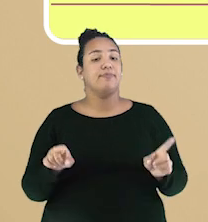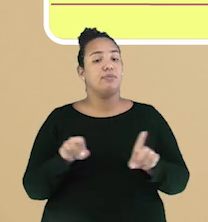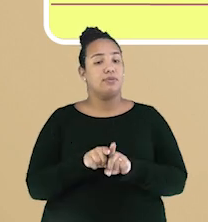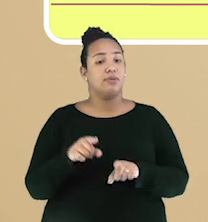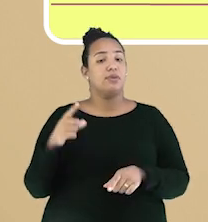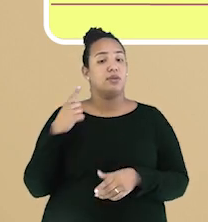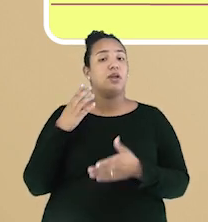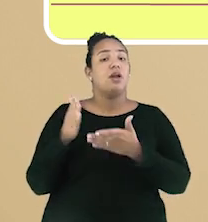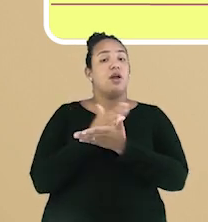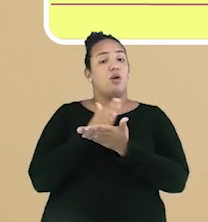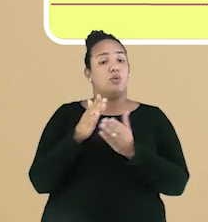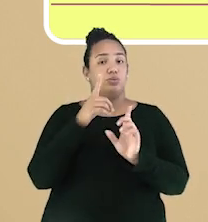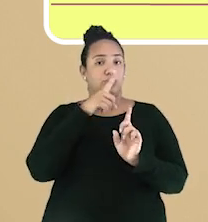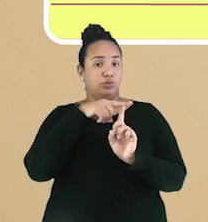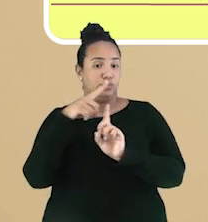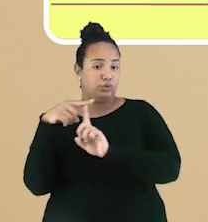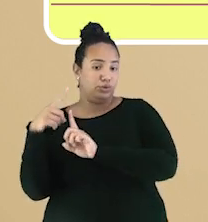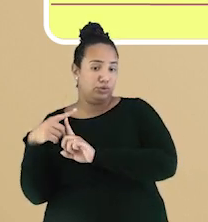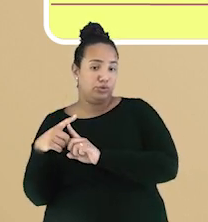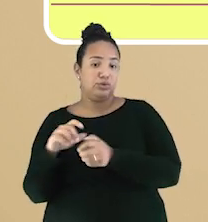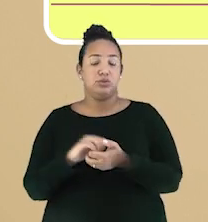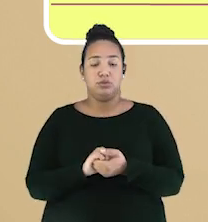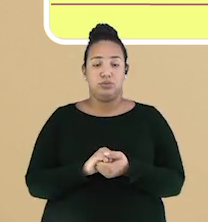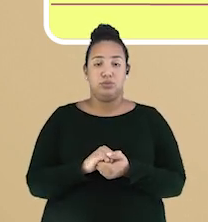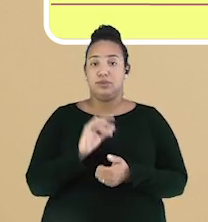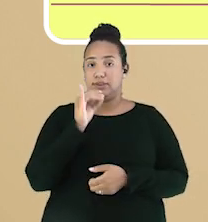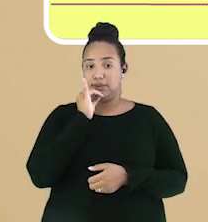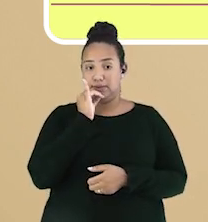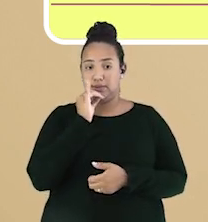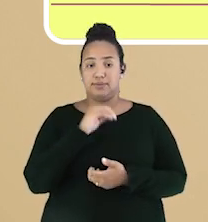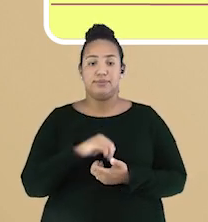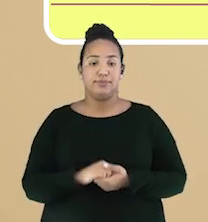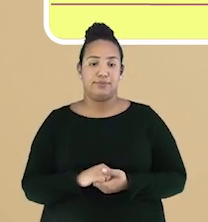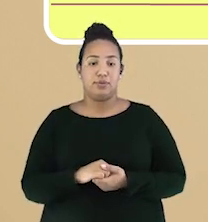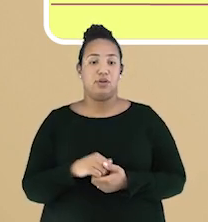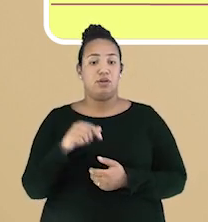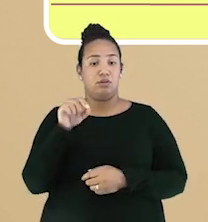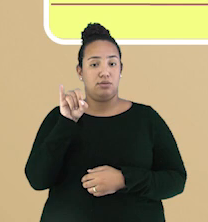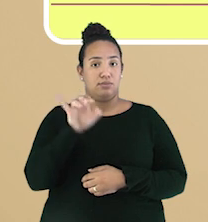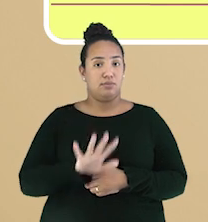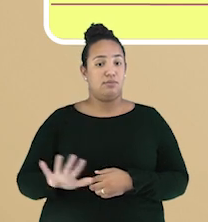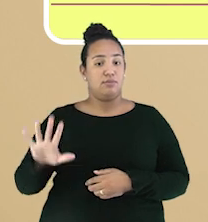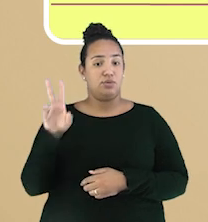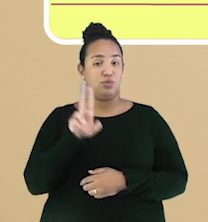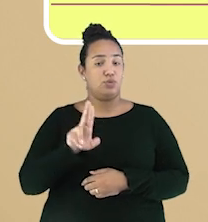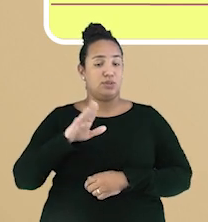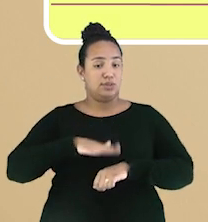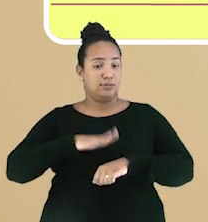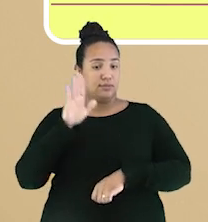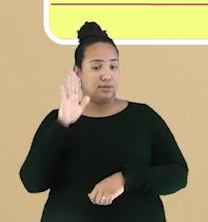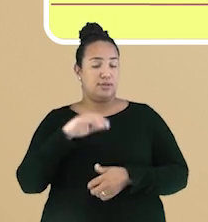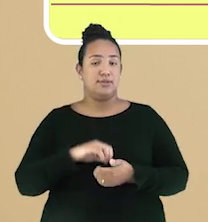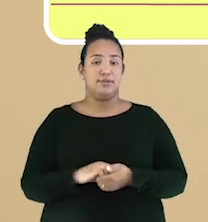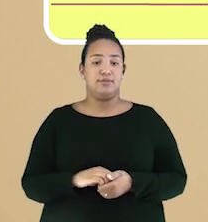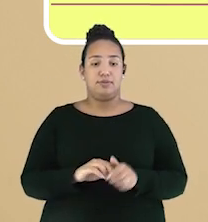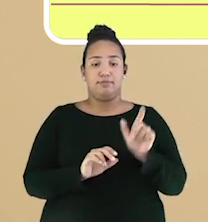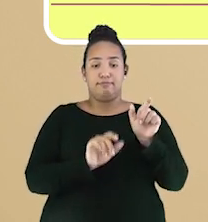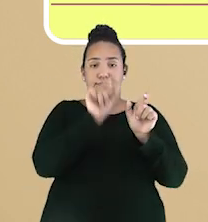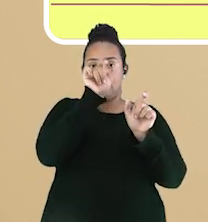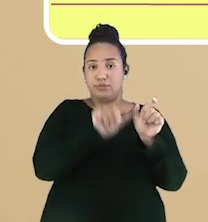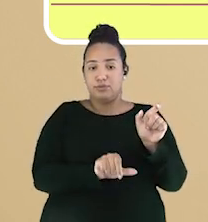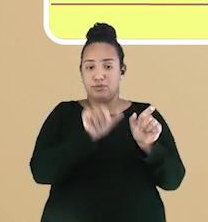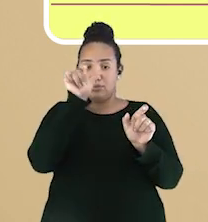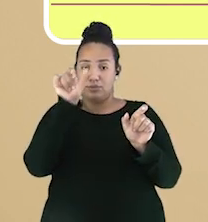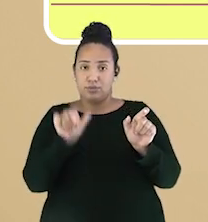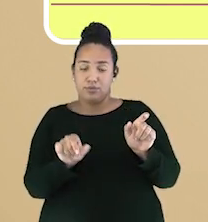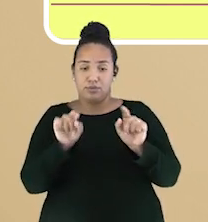de gráficos e alguns deles são mais utilizados: o de colunas, os circulares